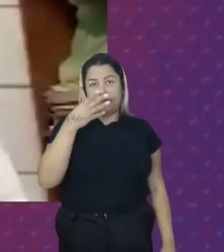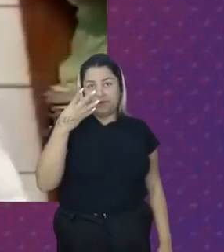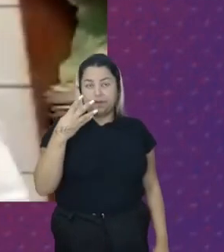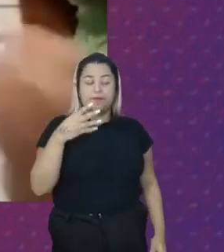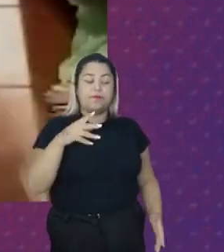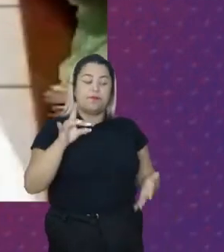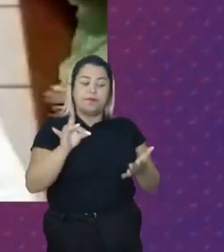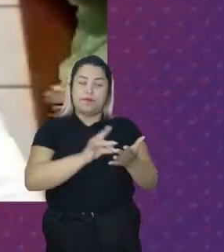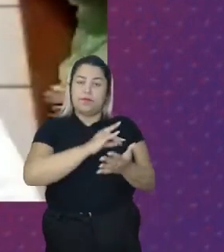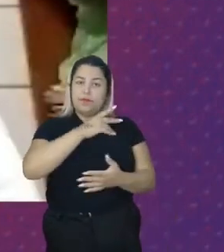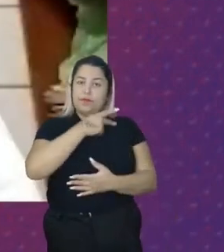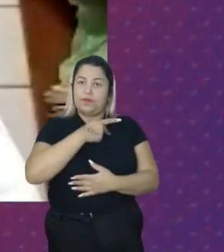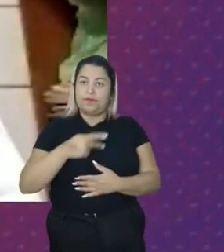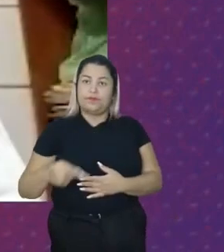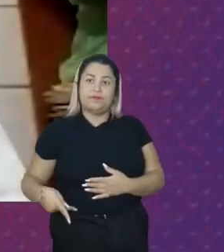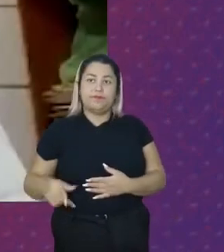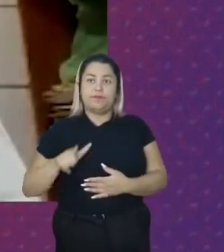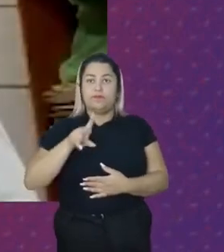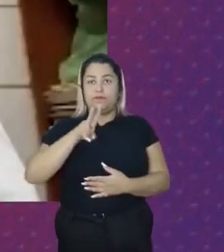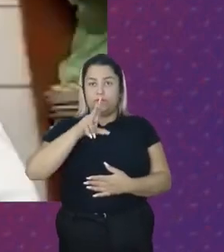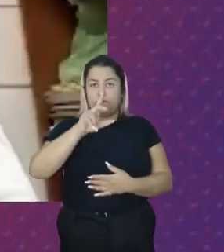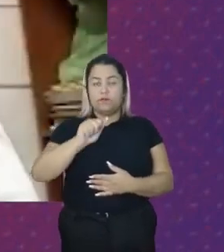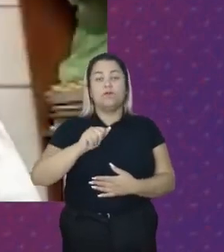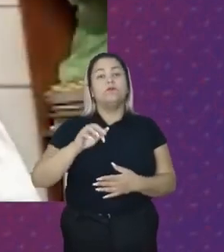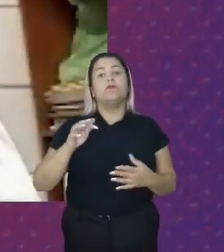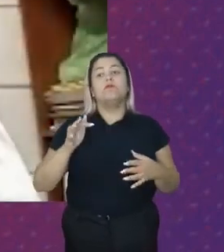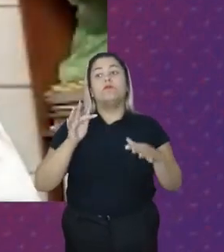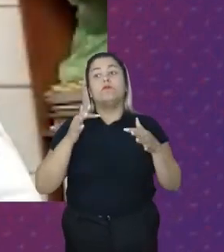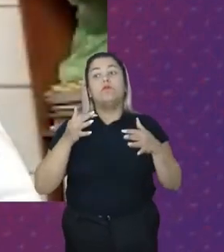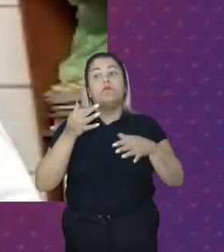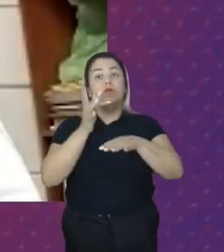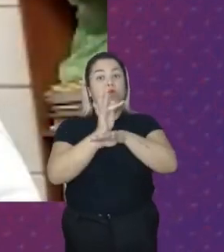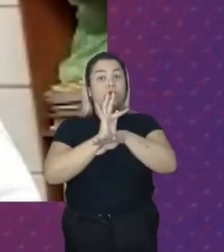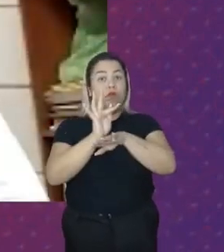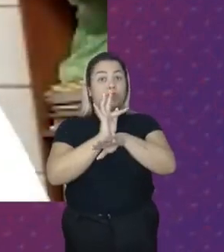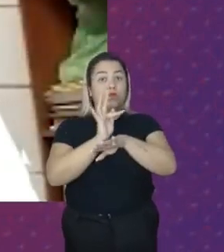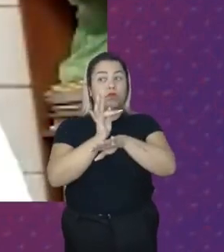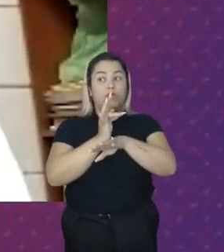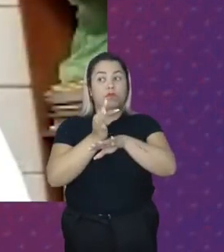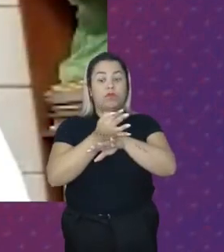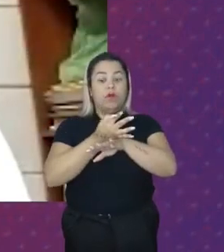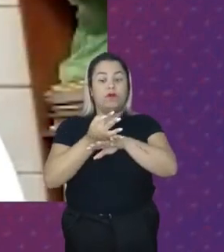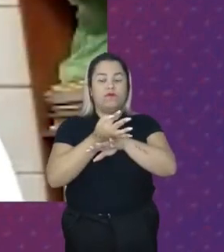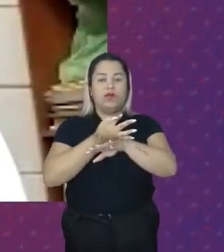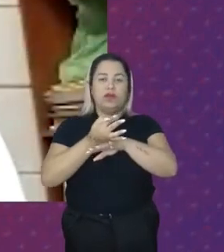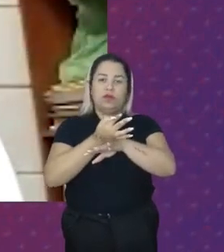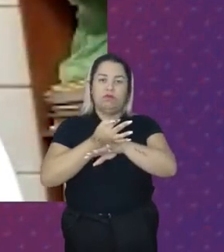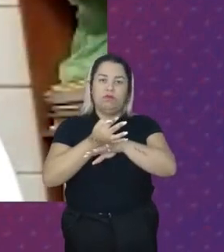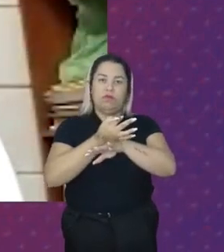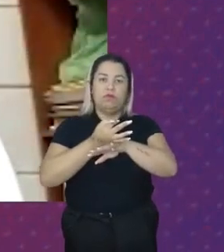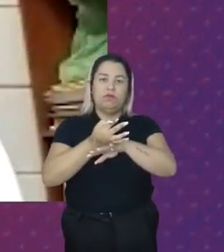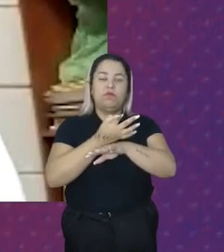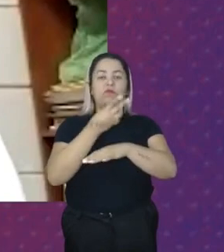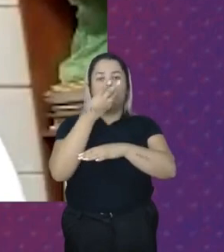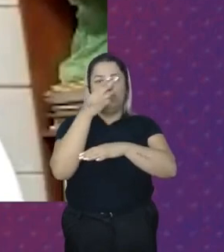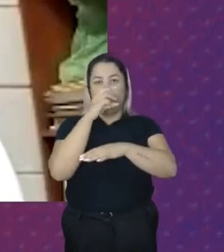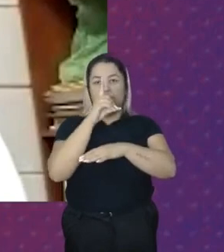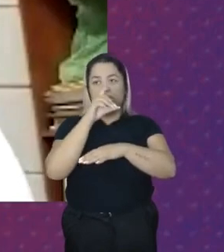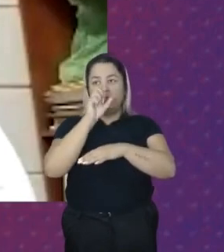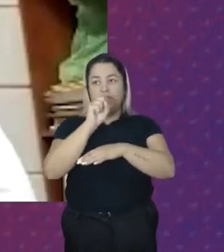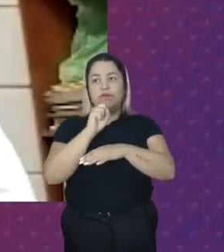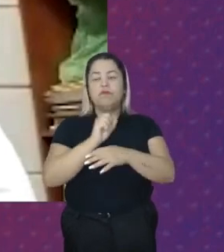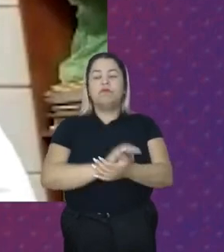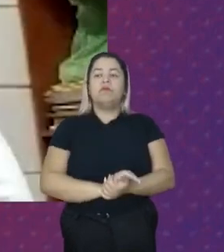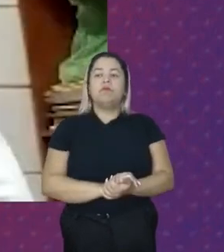presidente Lula Nos garantiu Direito de férias De 30 dias Que a gente só tinha 20 Pela Constituição A gente só tinha